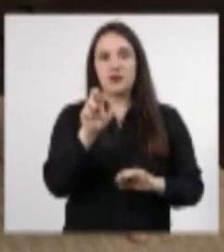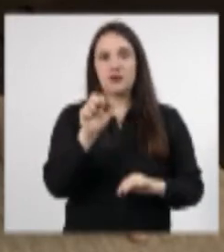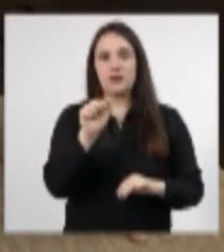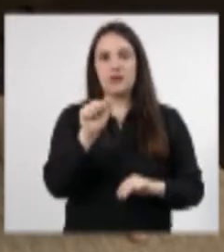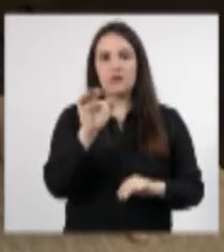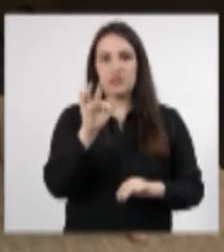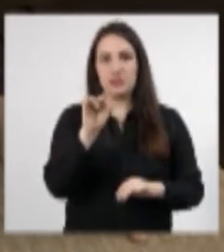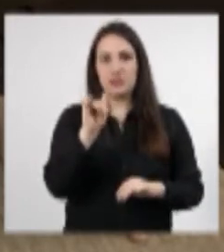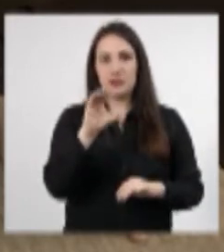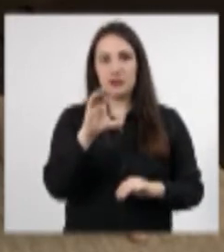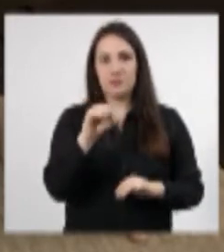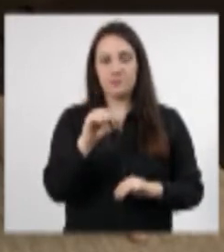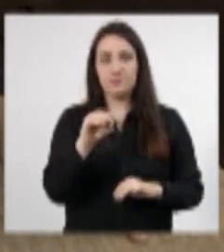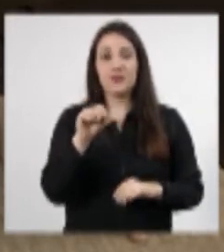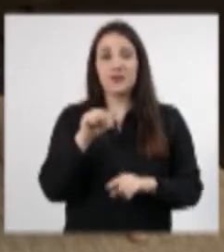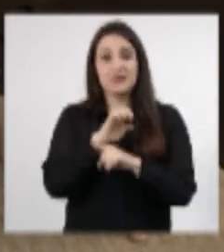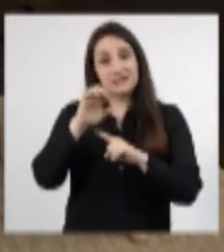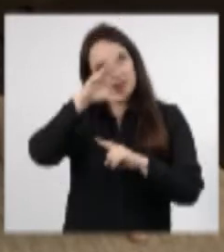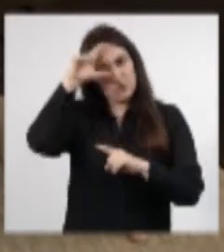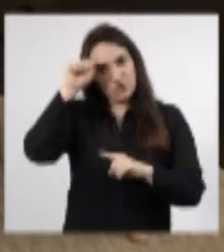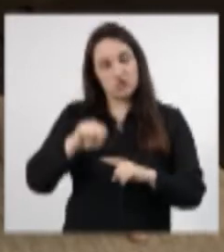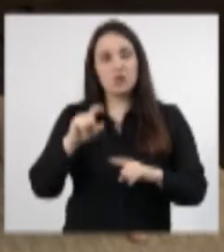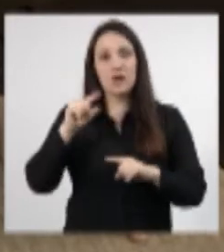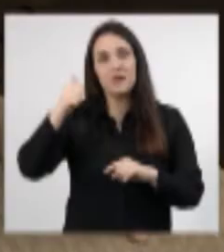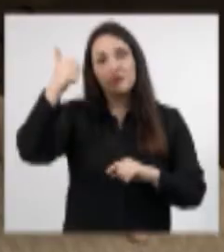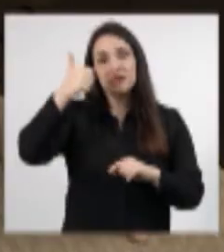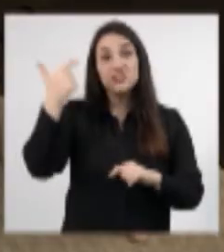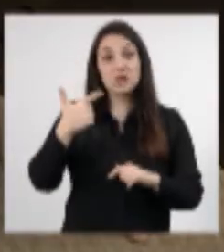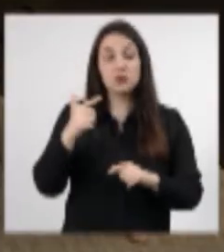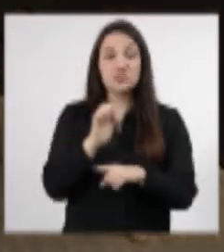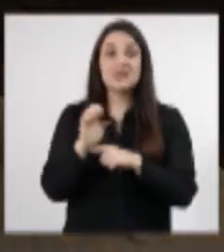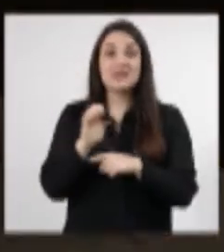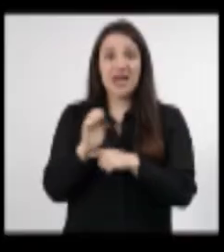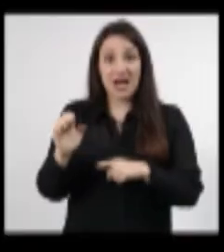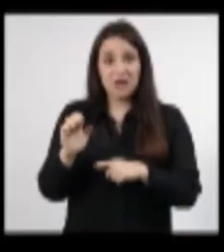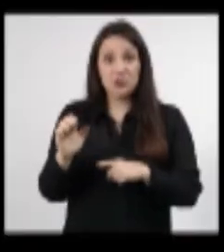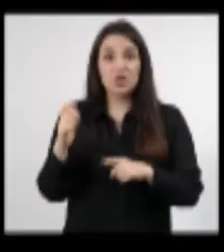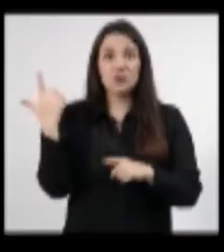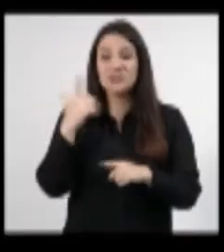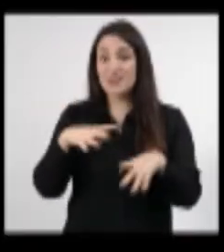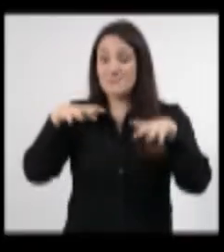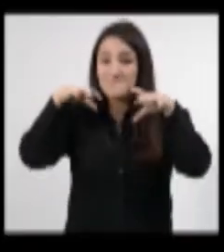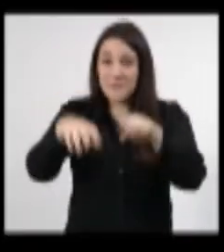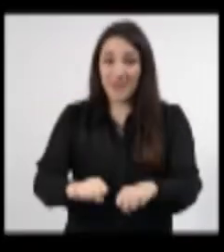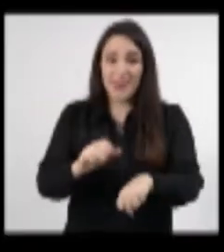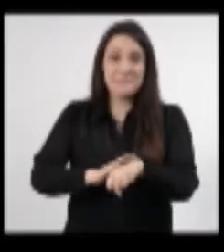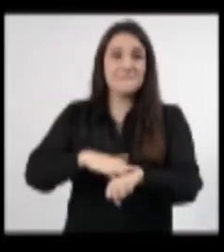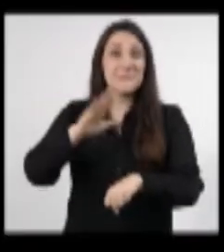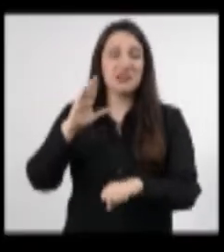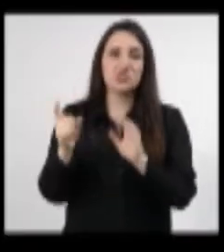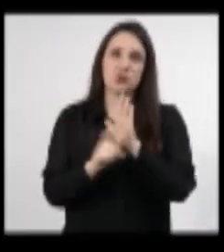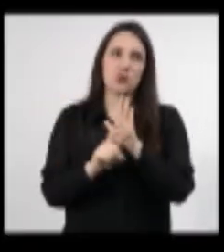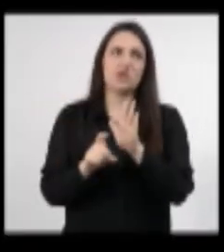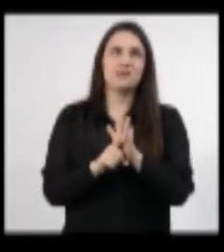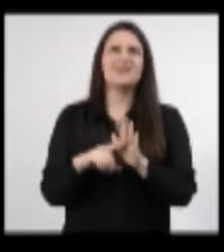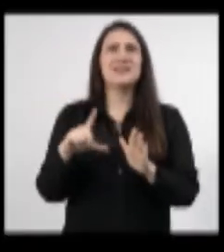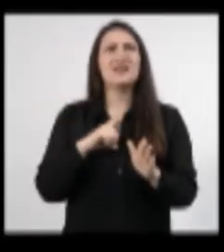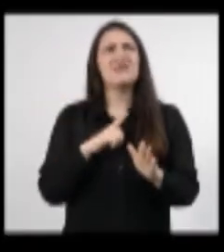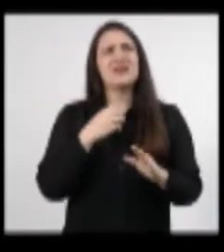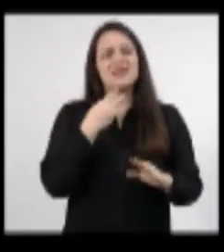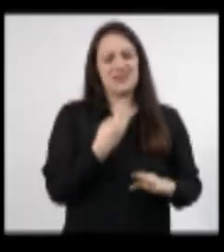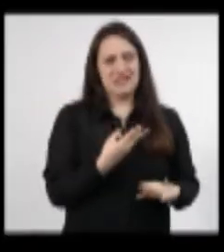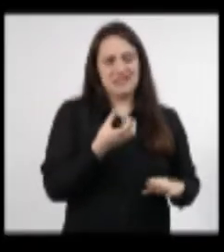do Sul é o estado da federação que mais apreende drogas no país. Só em 2019 foram cerca